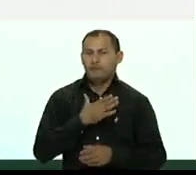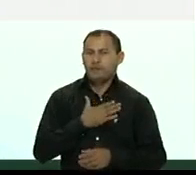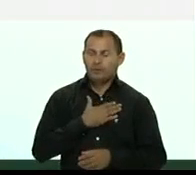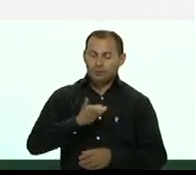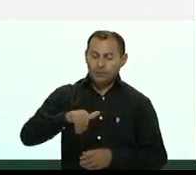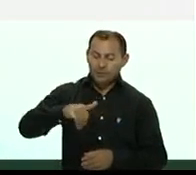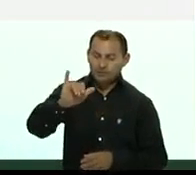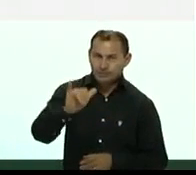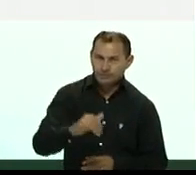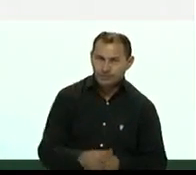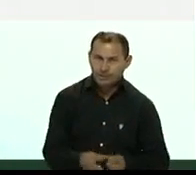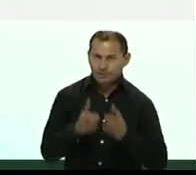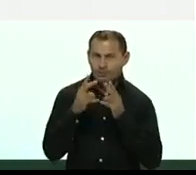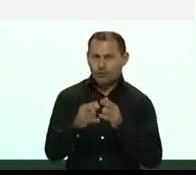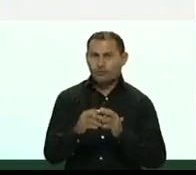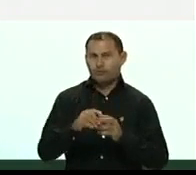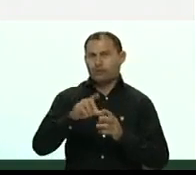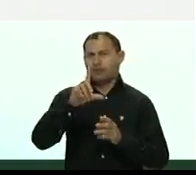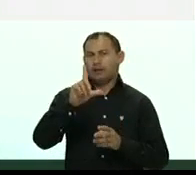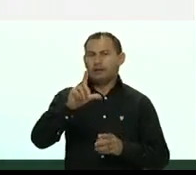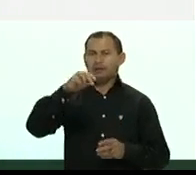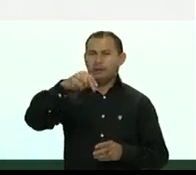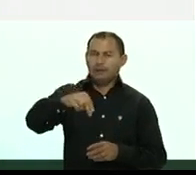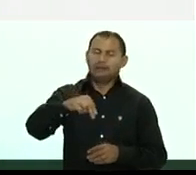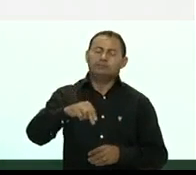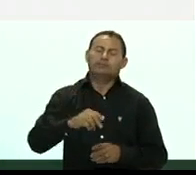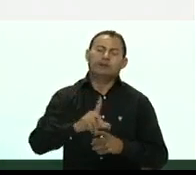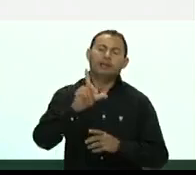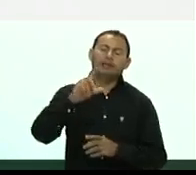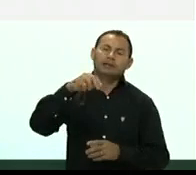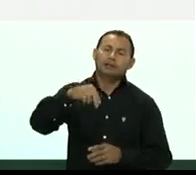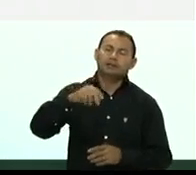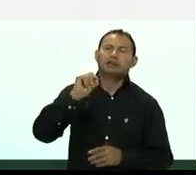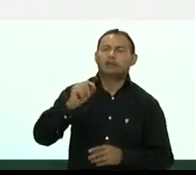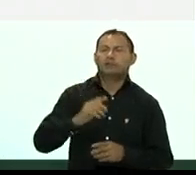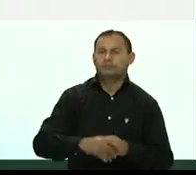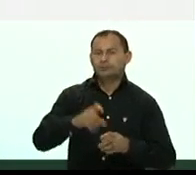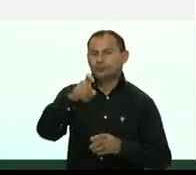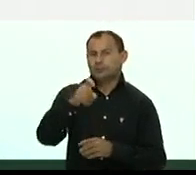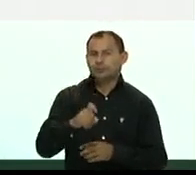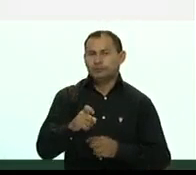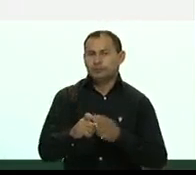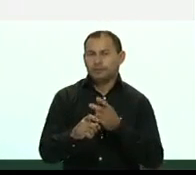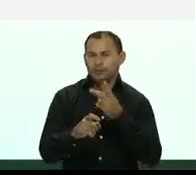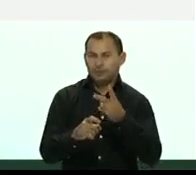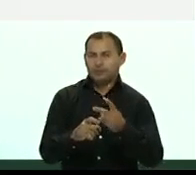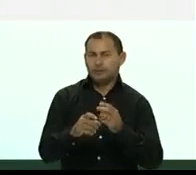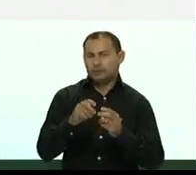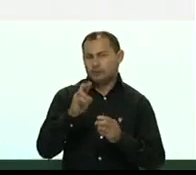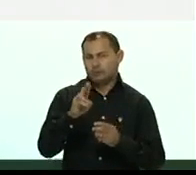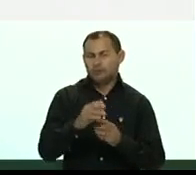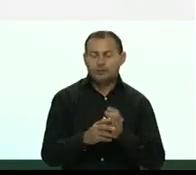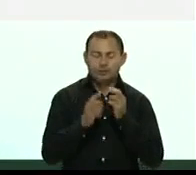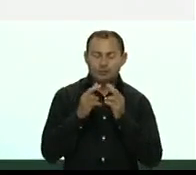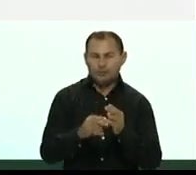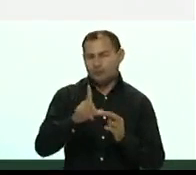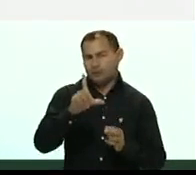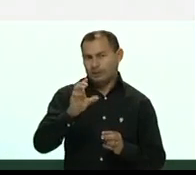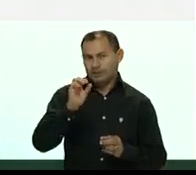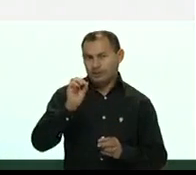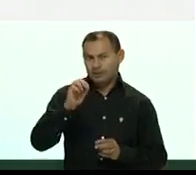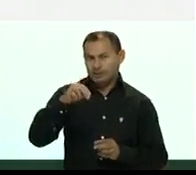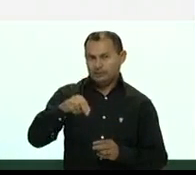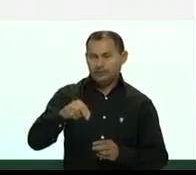y é igual ao ln de quem? Se x ao quadrado mais 1 é u, então vai ser igual a ln de